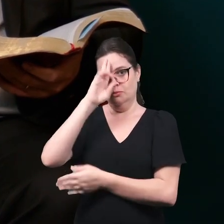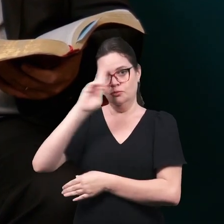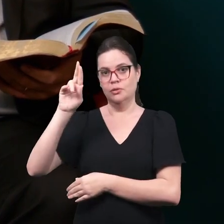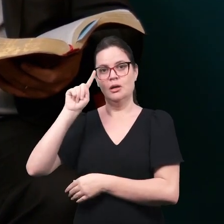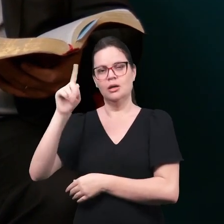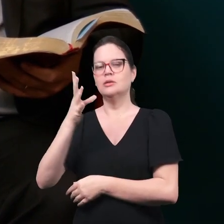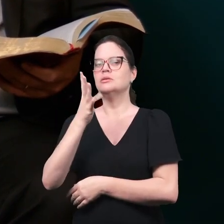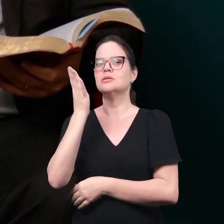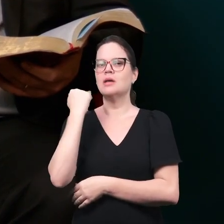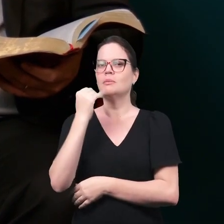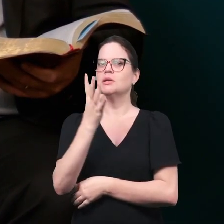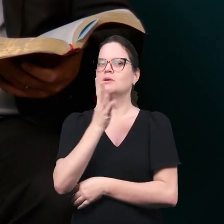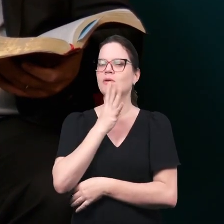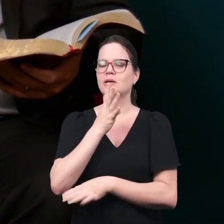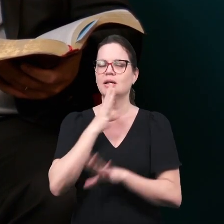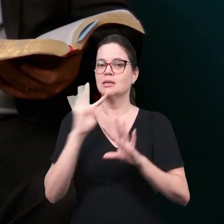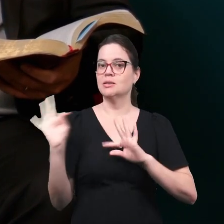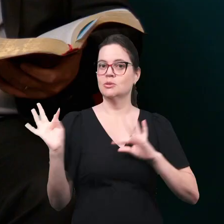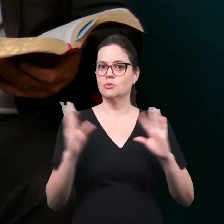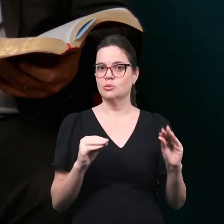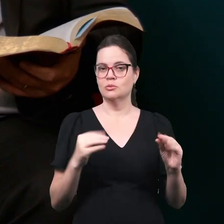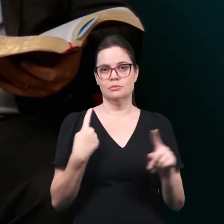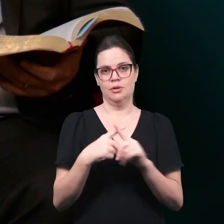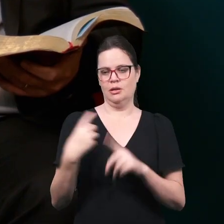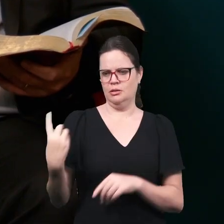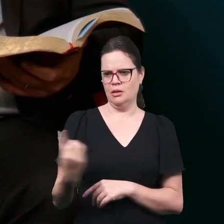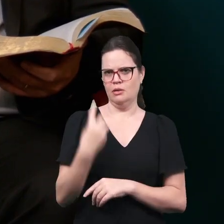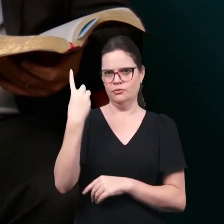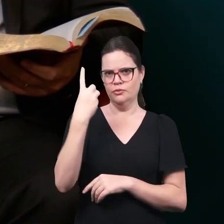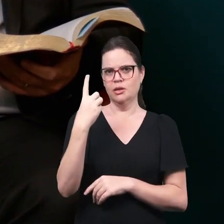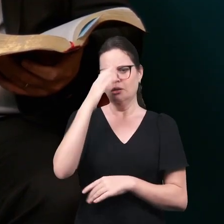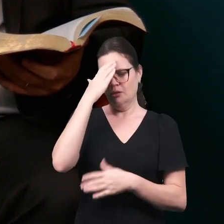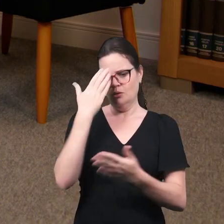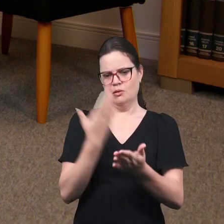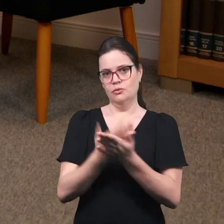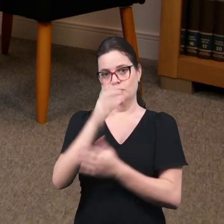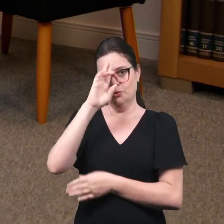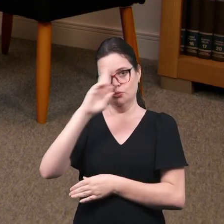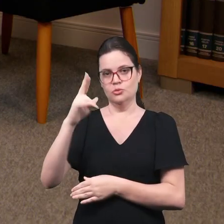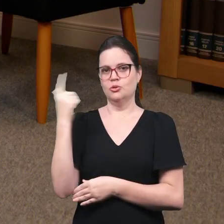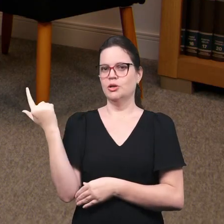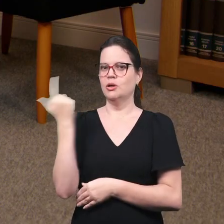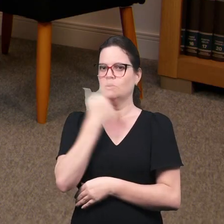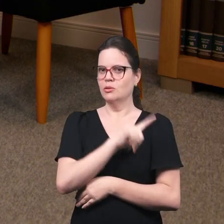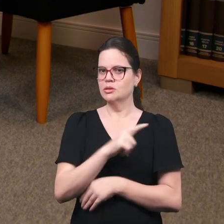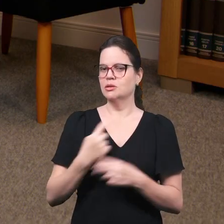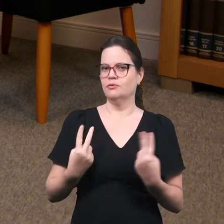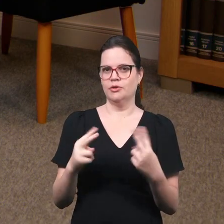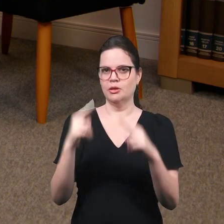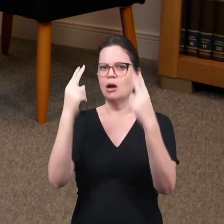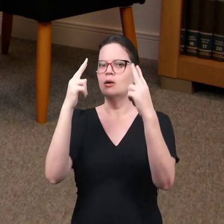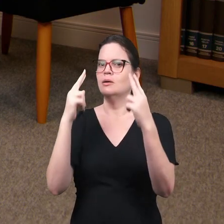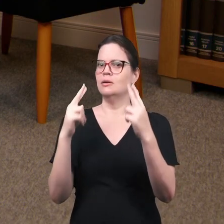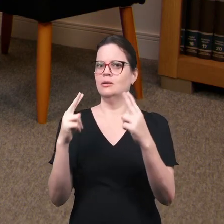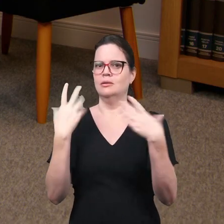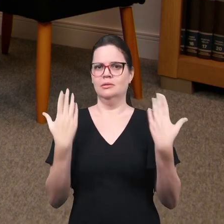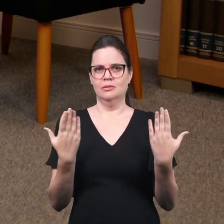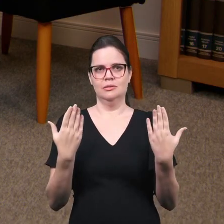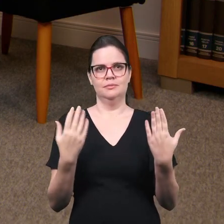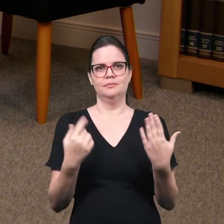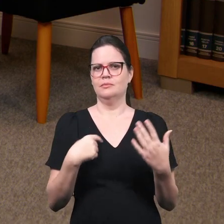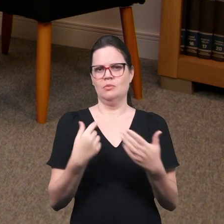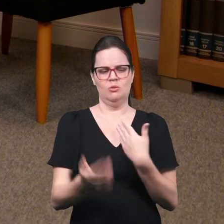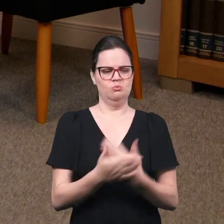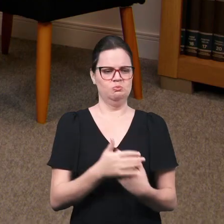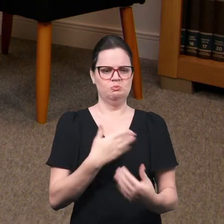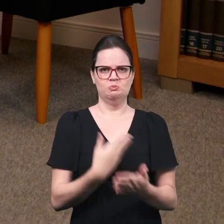Ele conhece todas as coisas. Davi esperou no Senhor e alcançou vitória. Glória a Deus. Glória a Jesus. Deus, não importa a